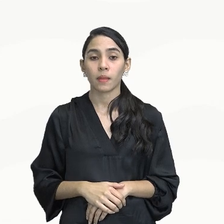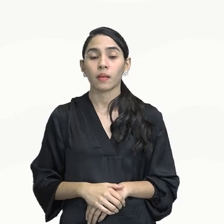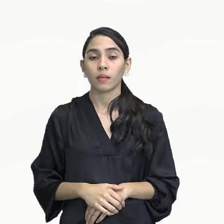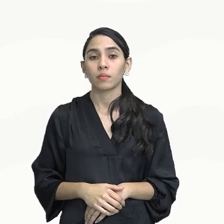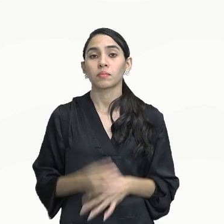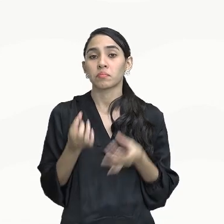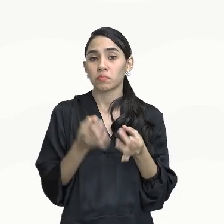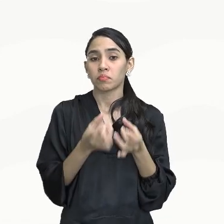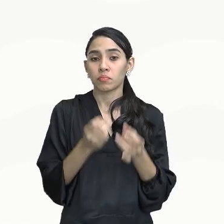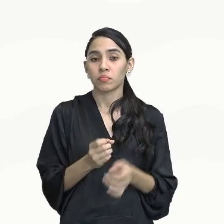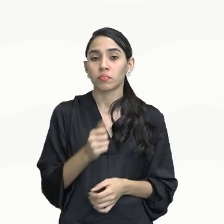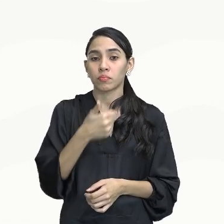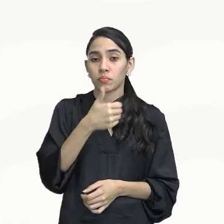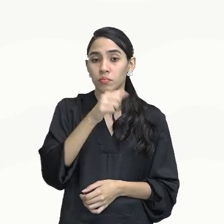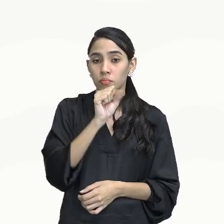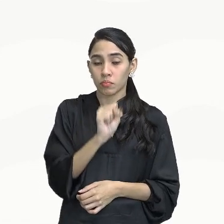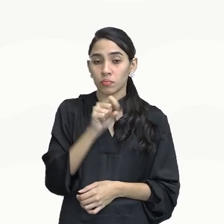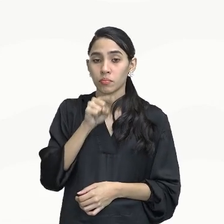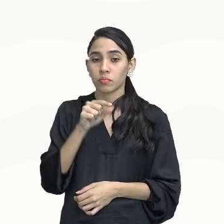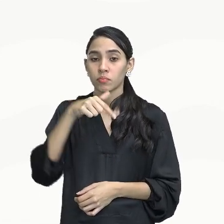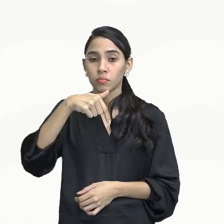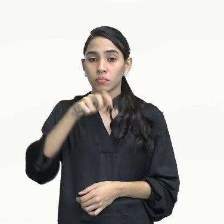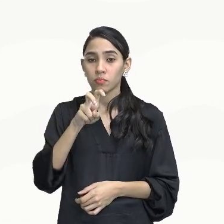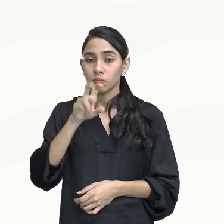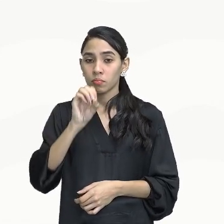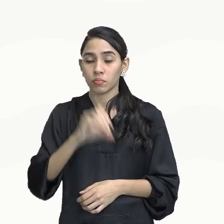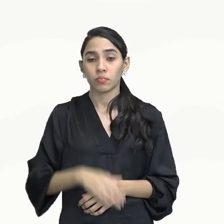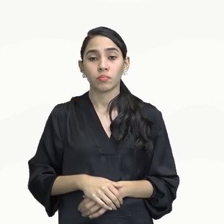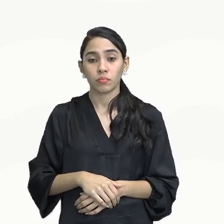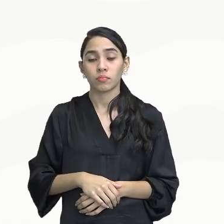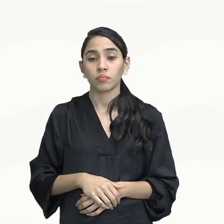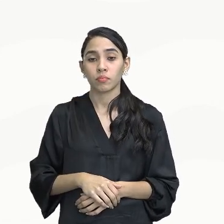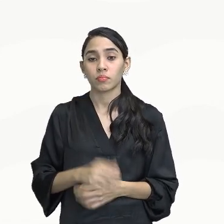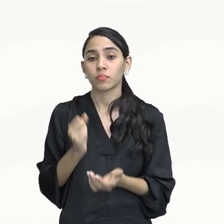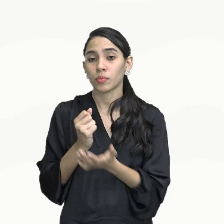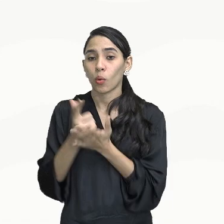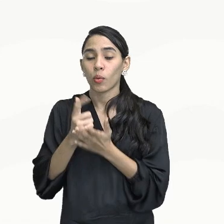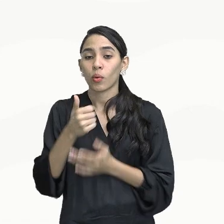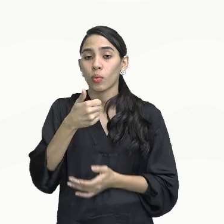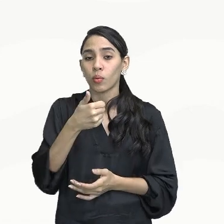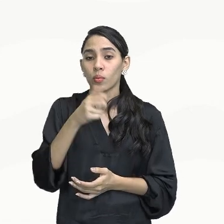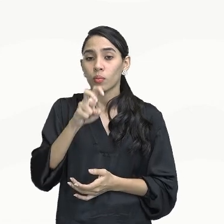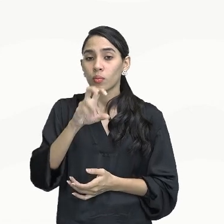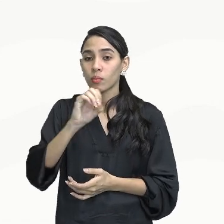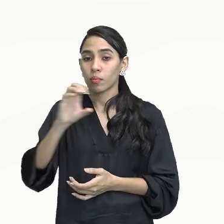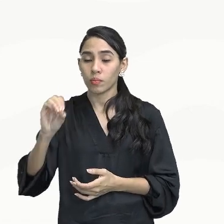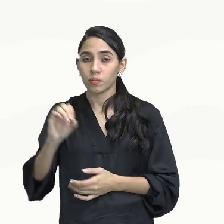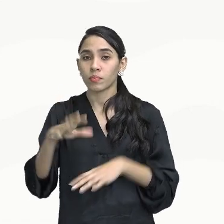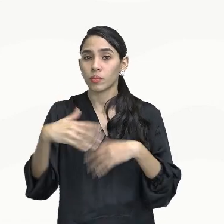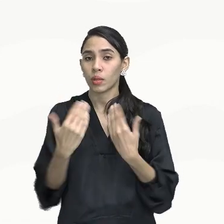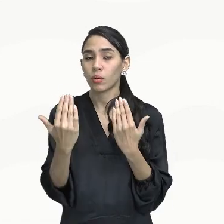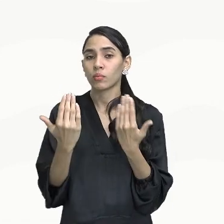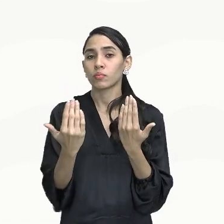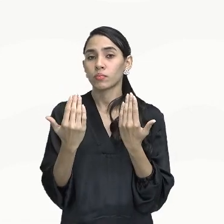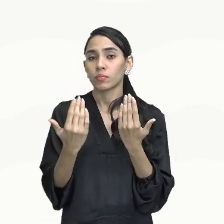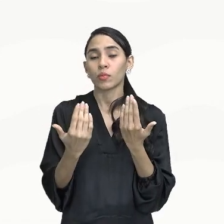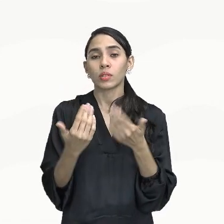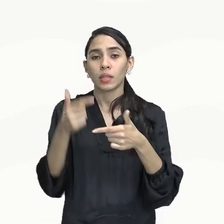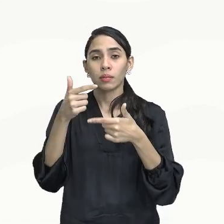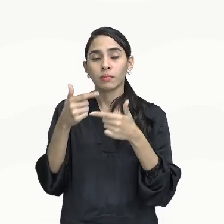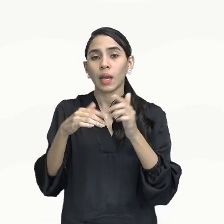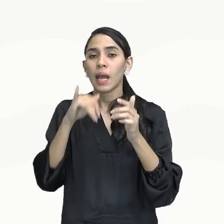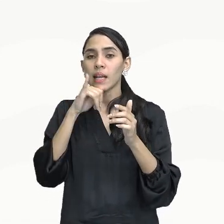vendeu por 18.750, certo? E ele comprou por 15.000. Então, fazendo aí a